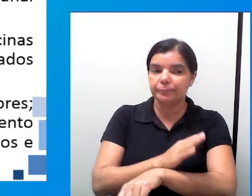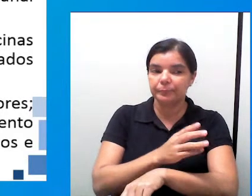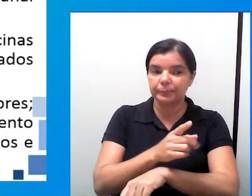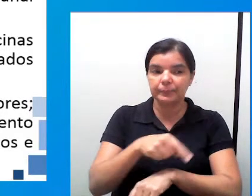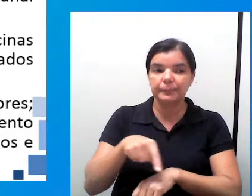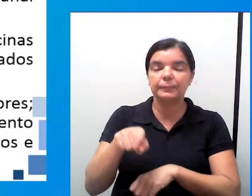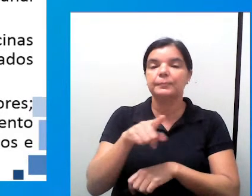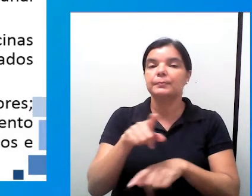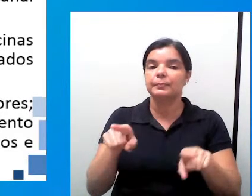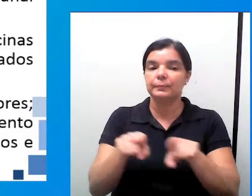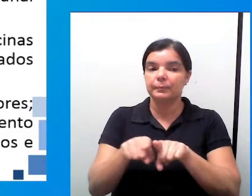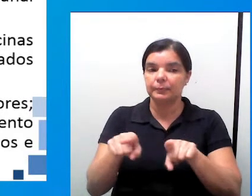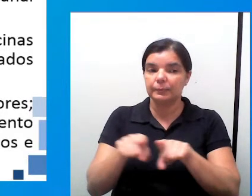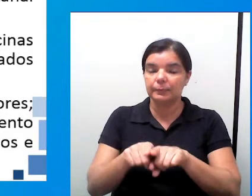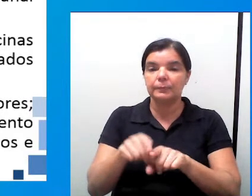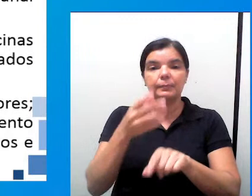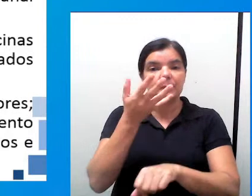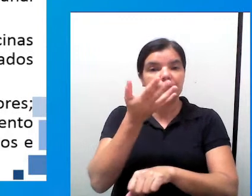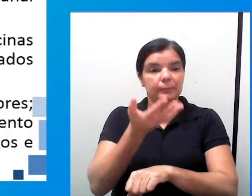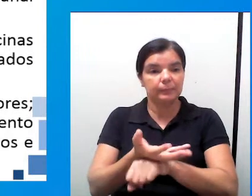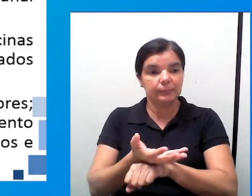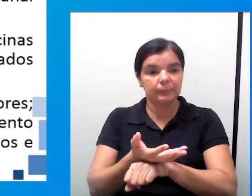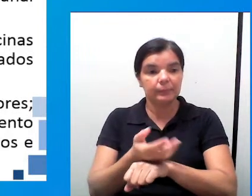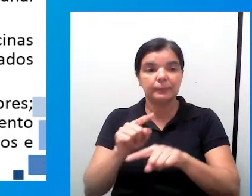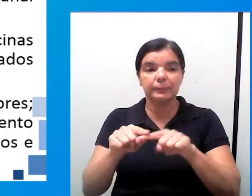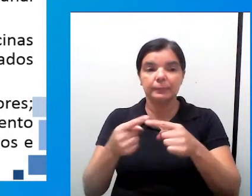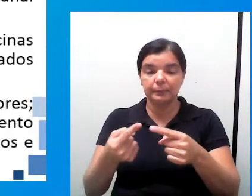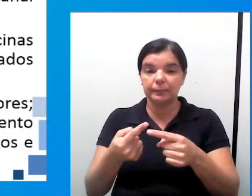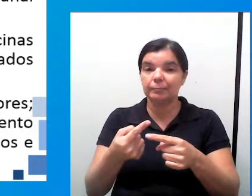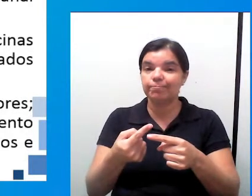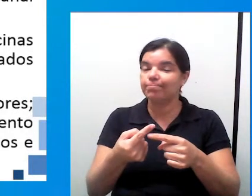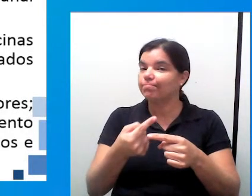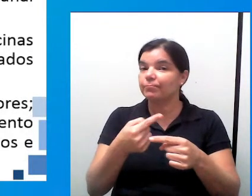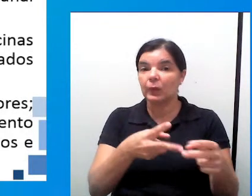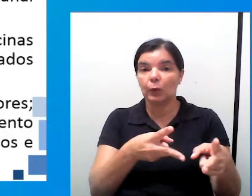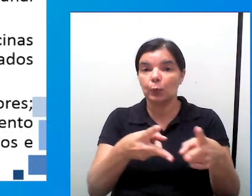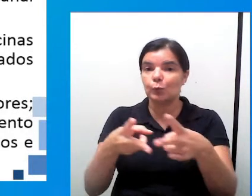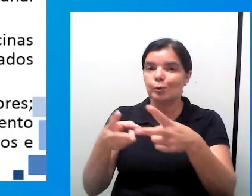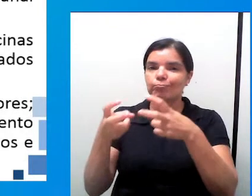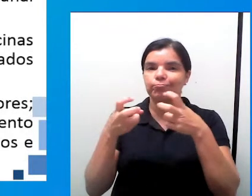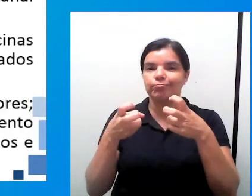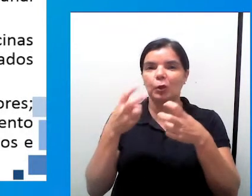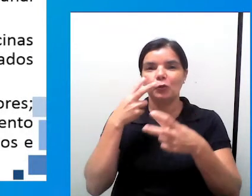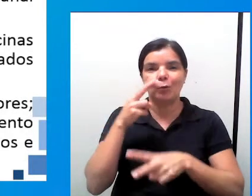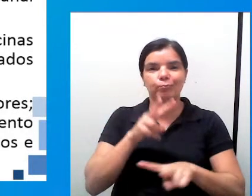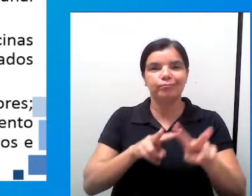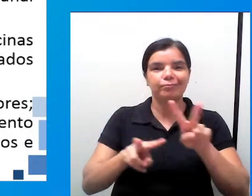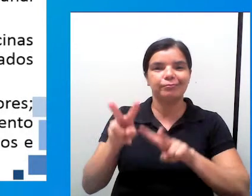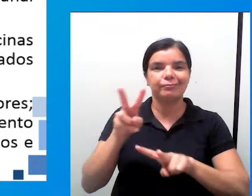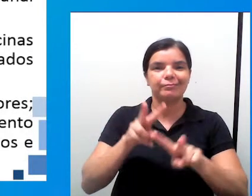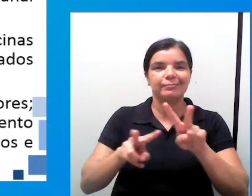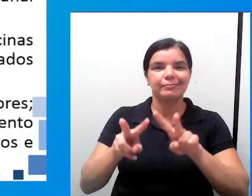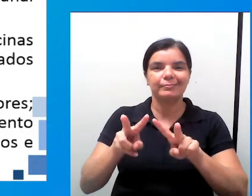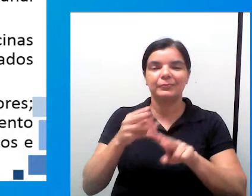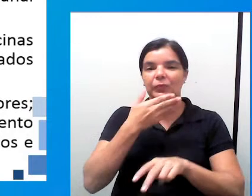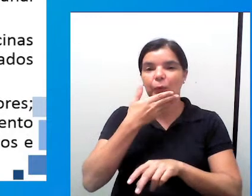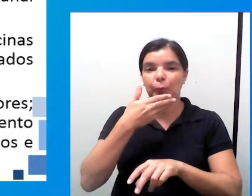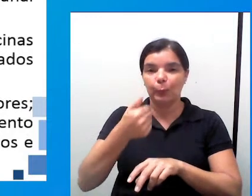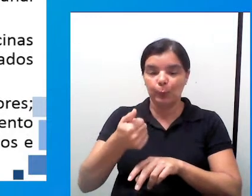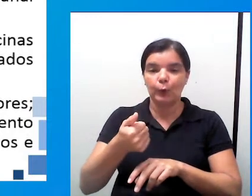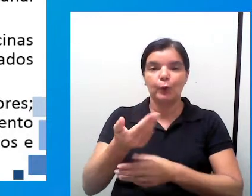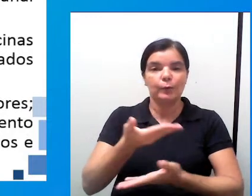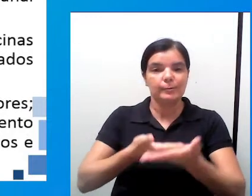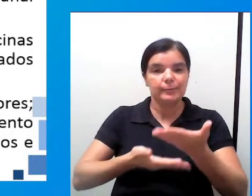fazem isso também nas disciplinas de vocês, mas que às vezes não tem essa visibilidade que deveria. Então, além de melhorar o engajamento dos alunos